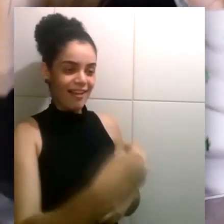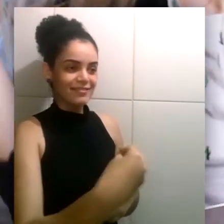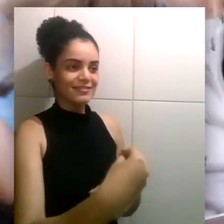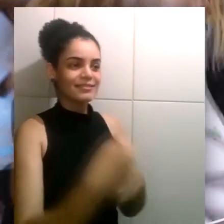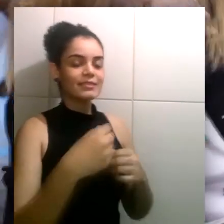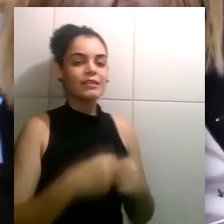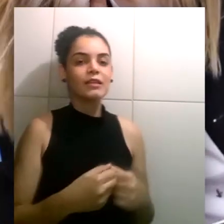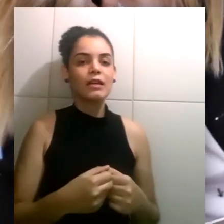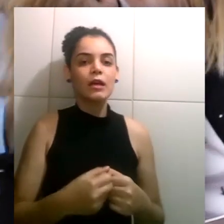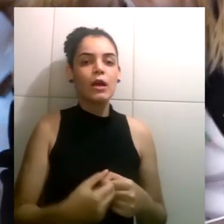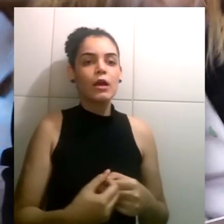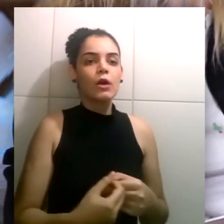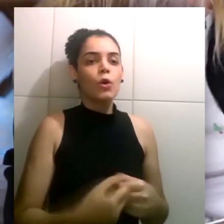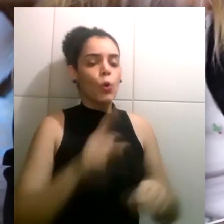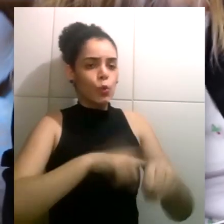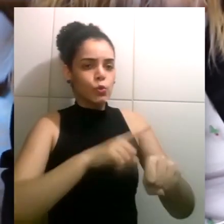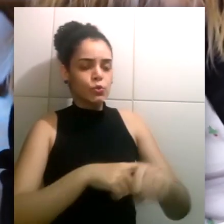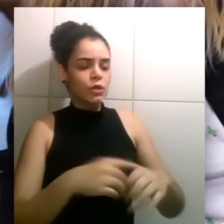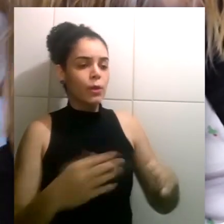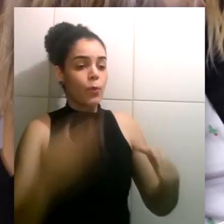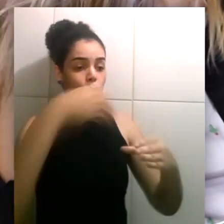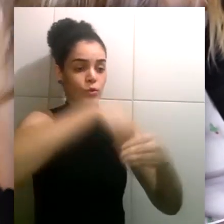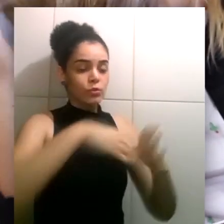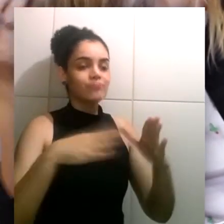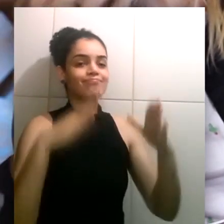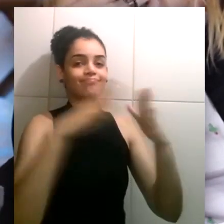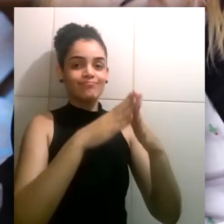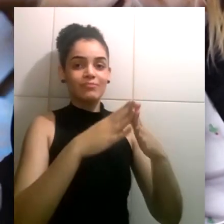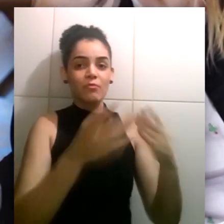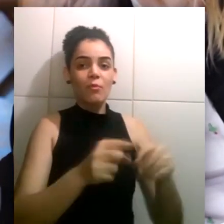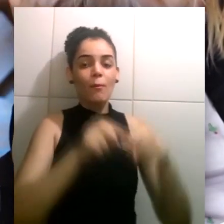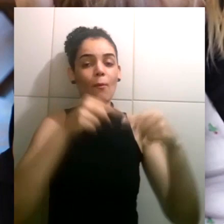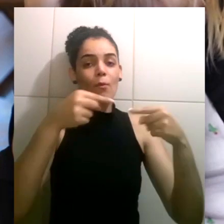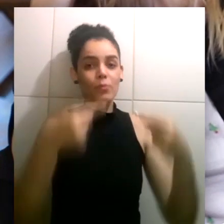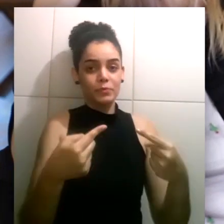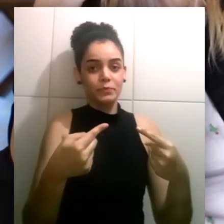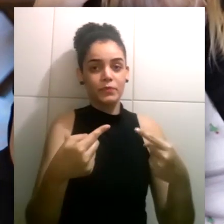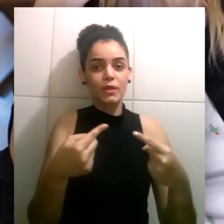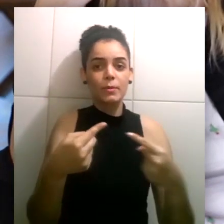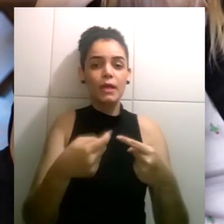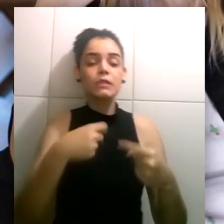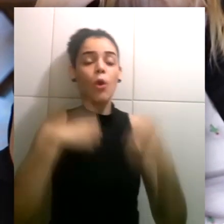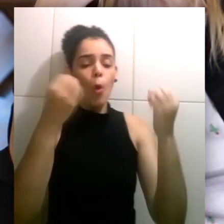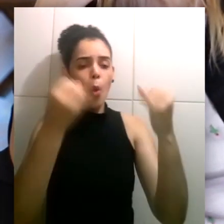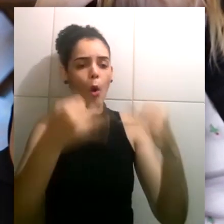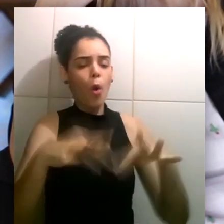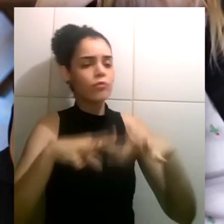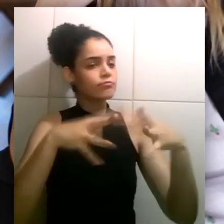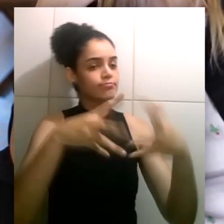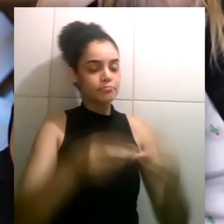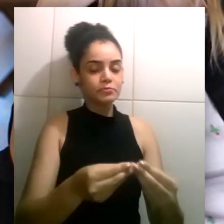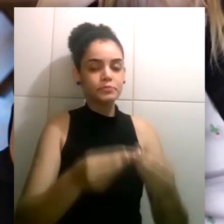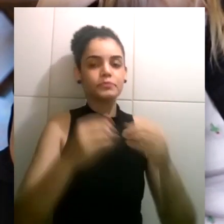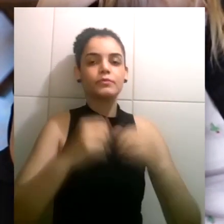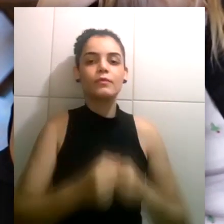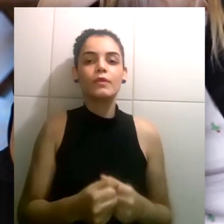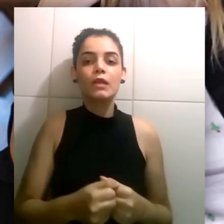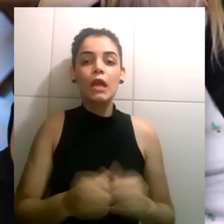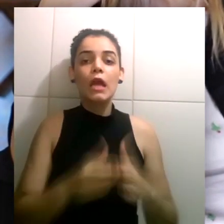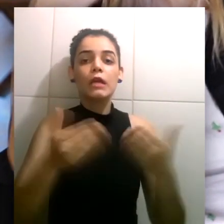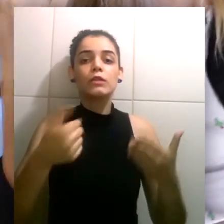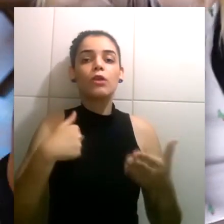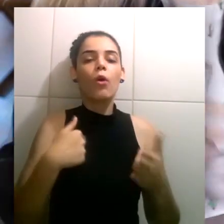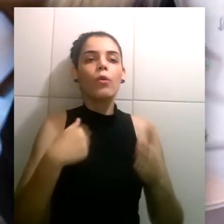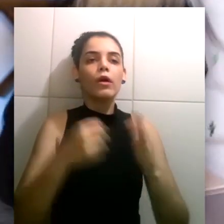assim, dedicada em casa. E, assim, eu diria, do nada surgiu a possibilidade. Mas eu vou explicar como que foi.